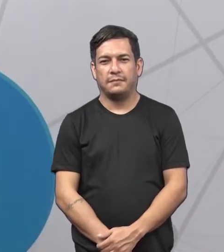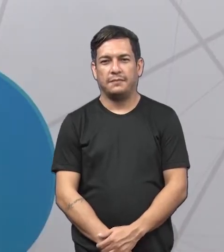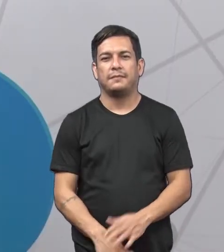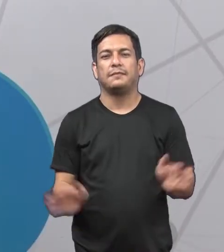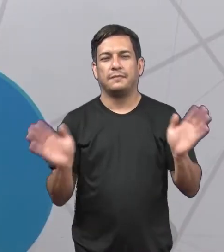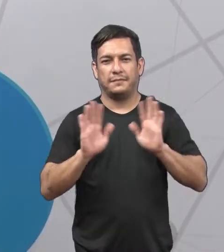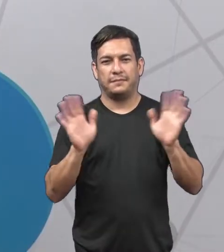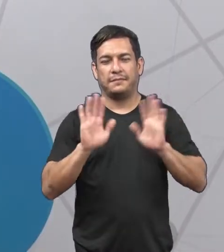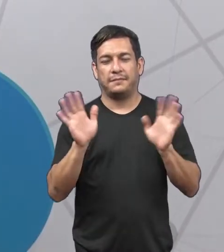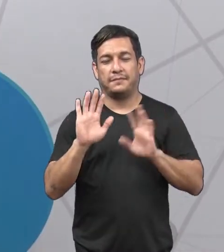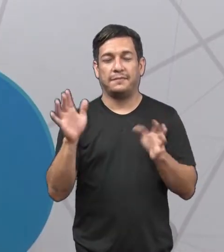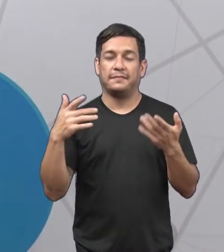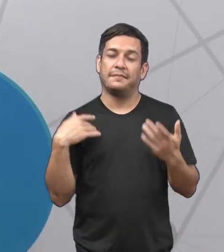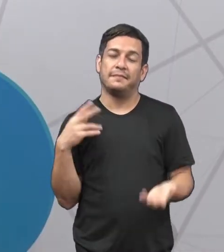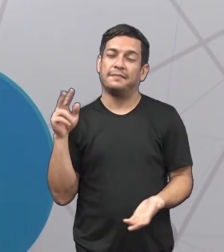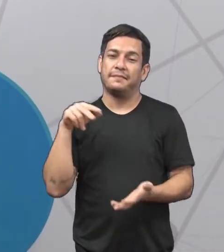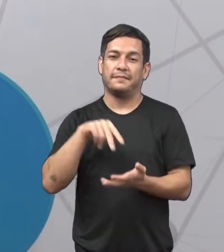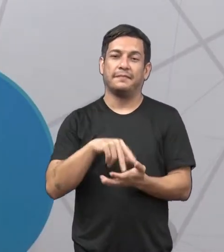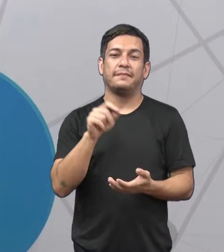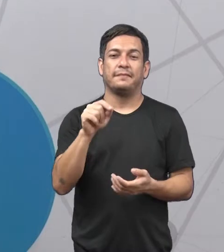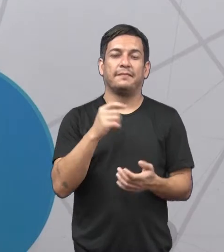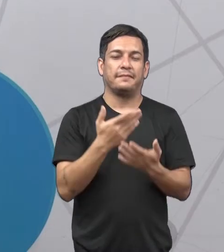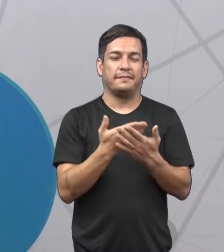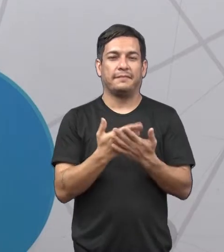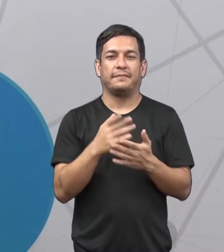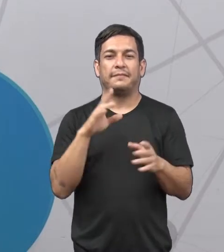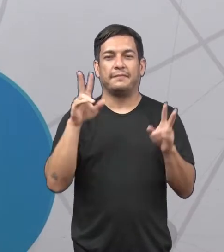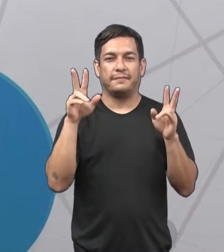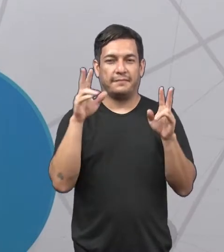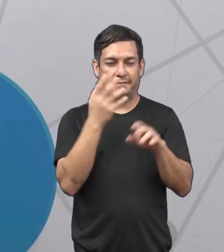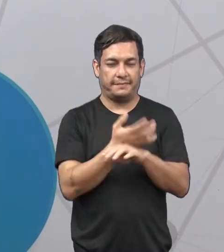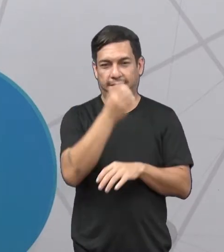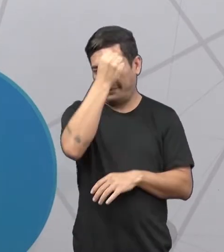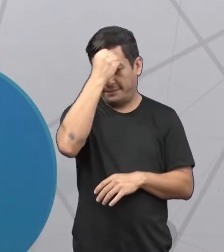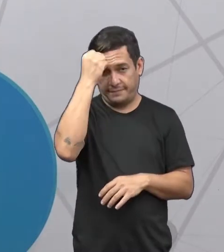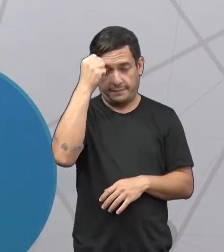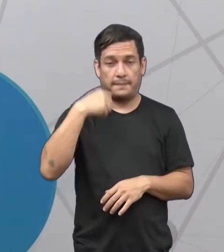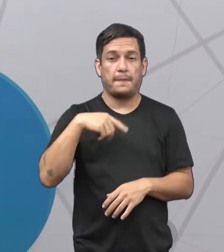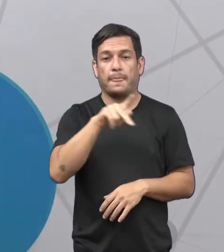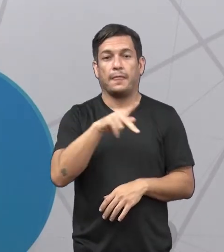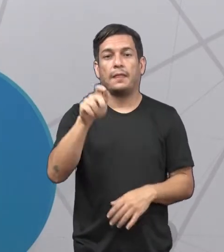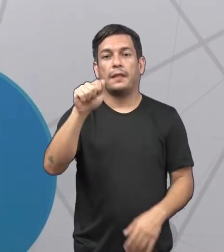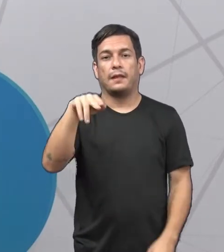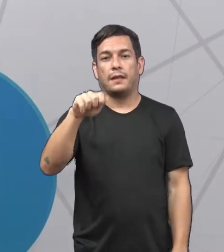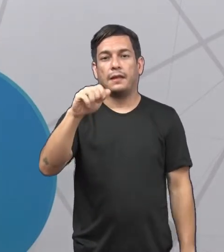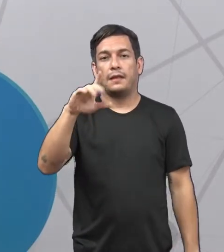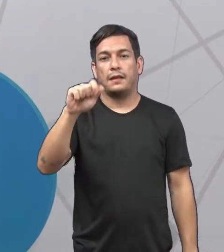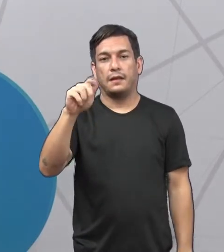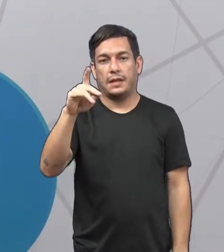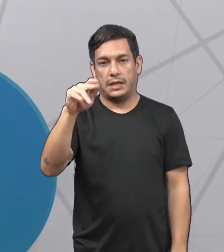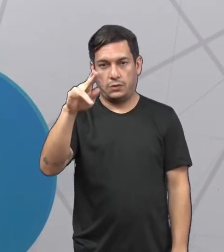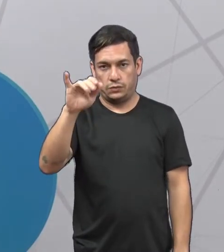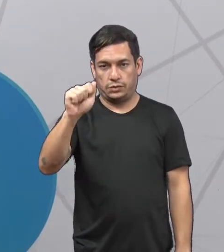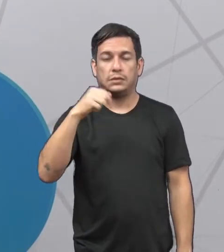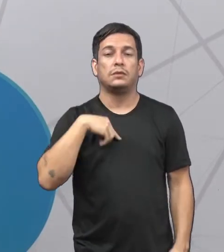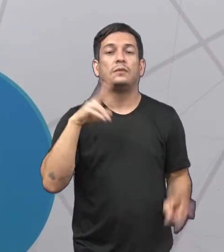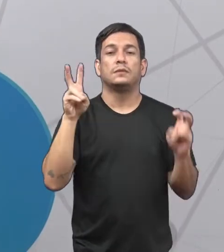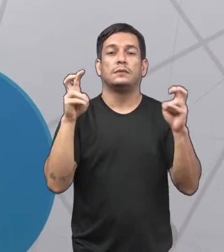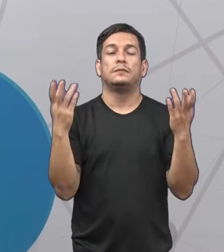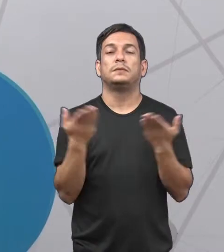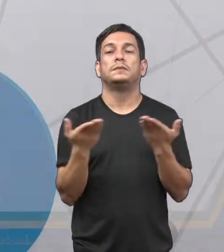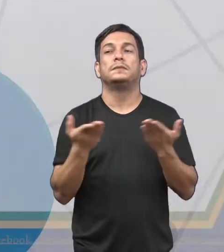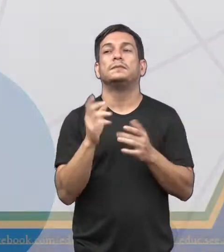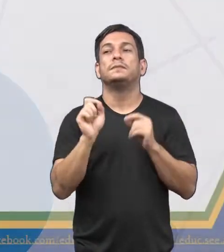Olá, estamos de volta, né, mais uma vez com a aula de Sociologia. Eu sou a professora Ana Cláudia. E o nosso tema de